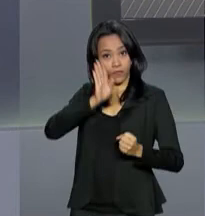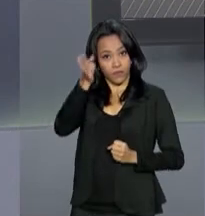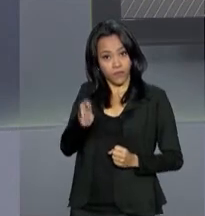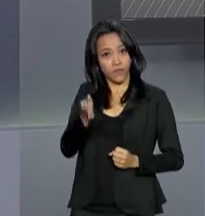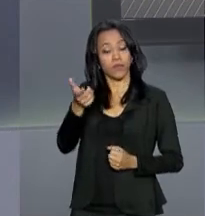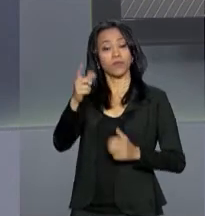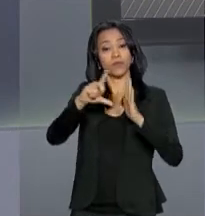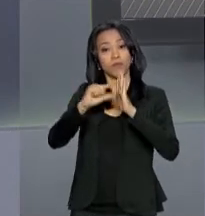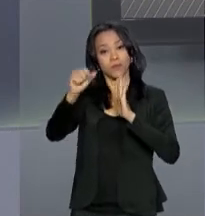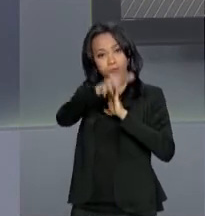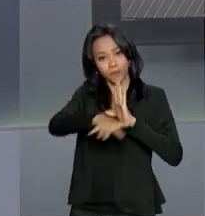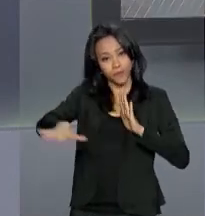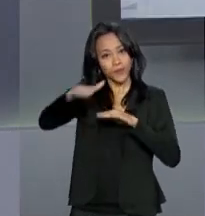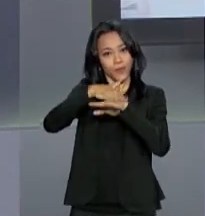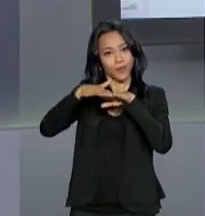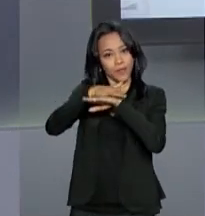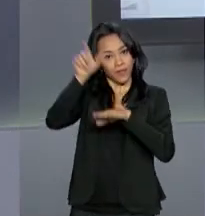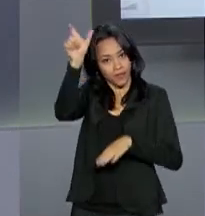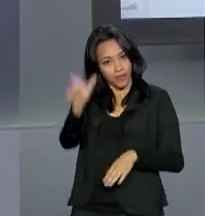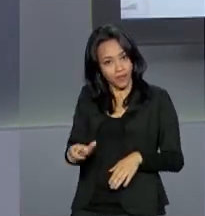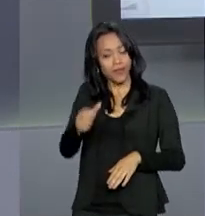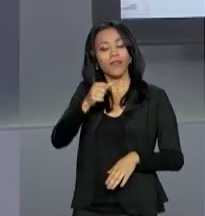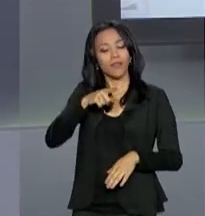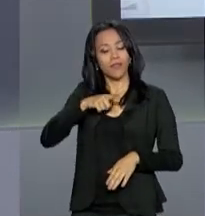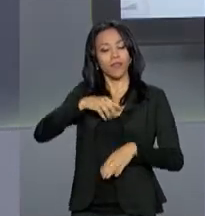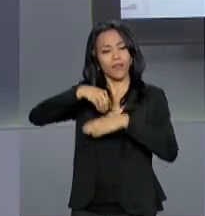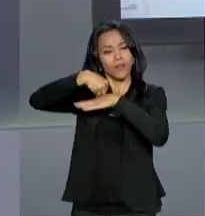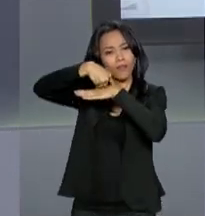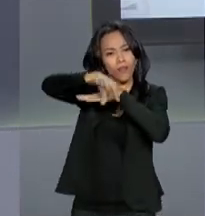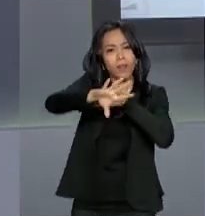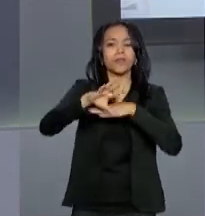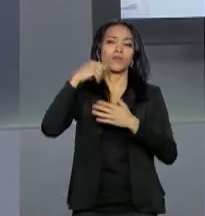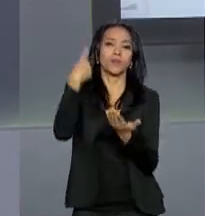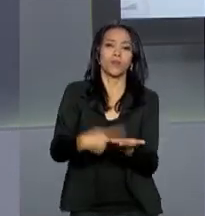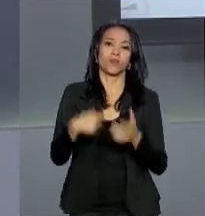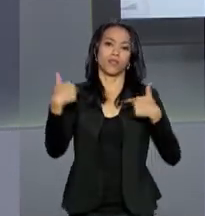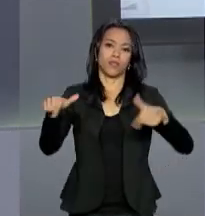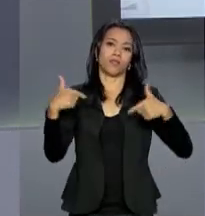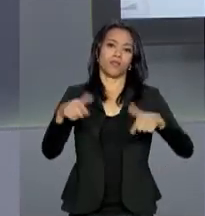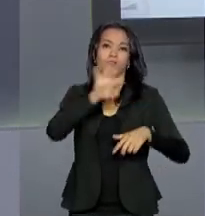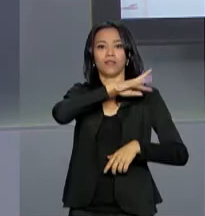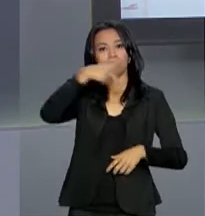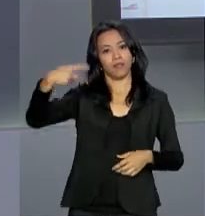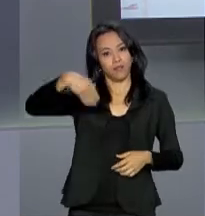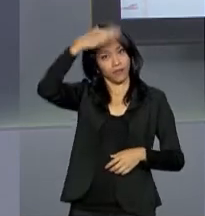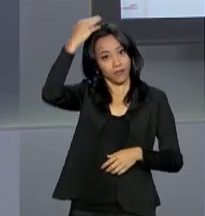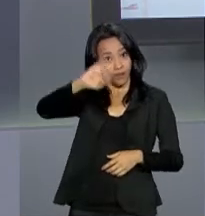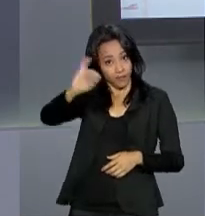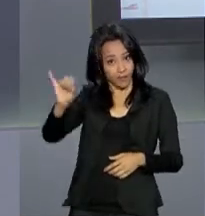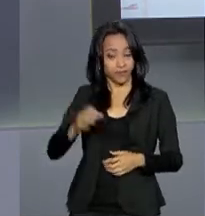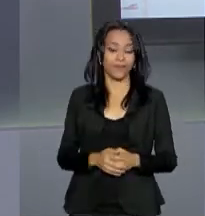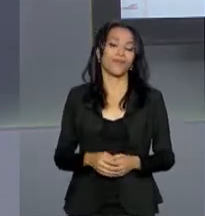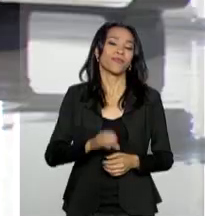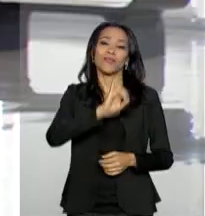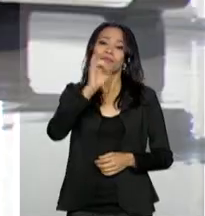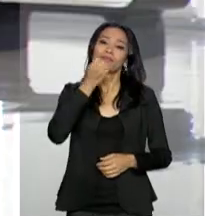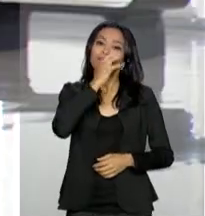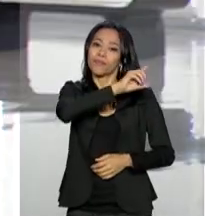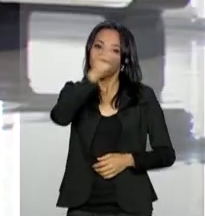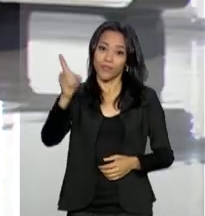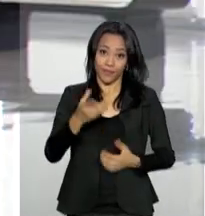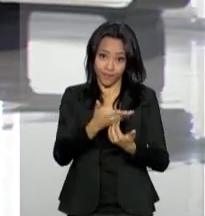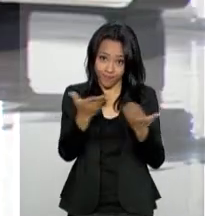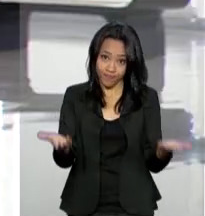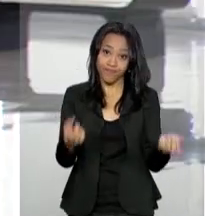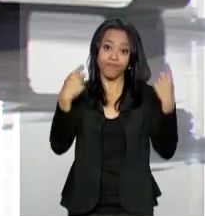com o repórter nem pereira ele tem informações para a gente da agenda do presidente temer o enem renata bom dia a todos pois é renato o